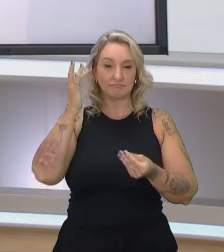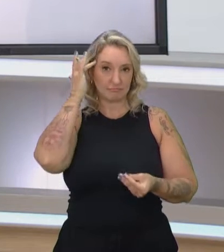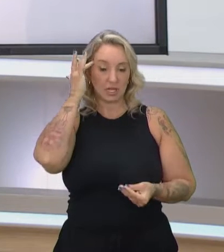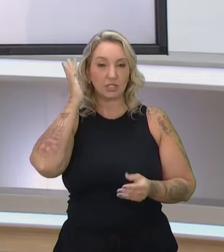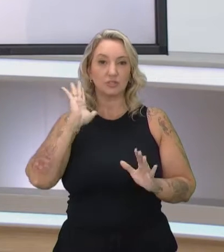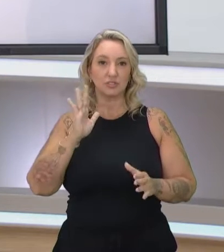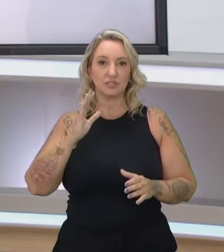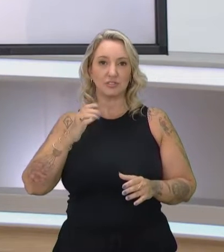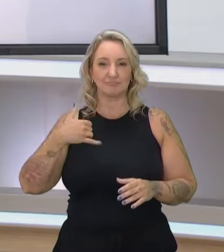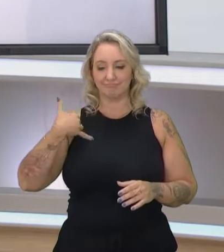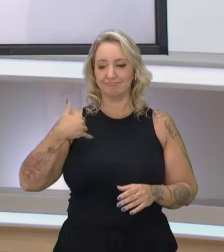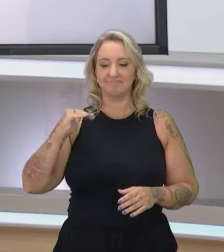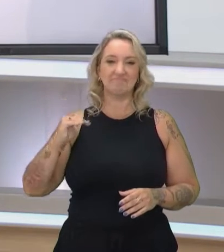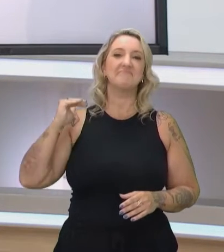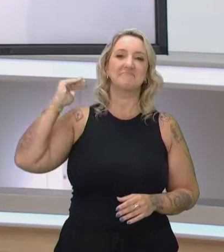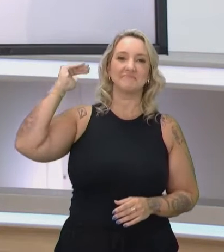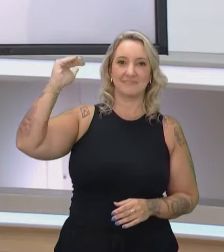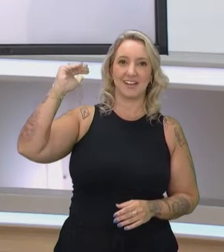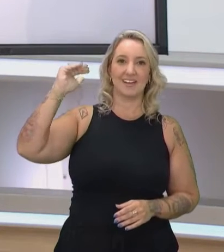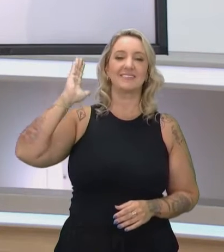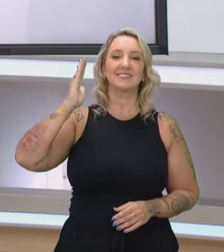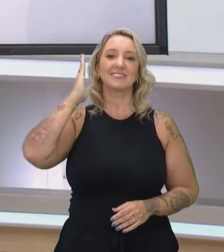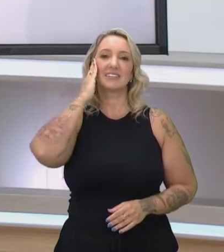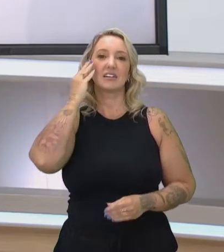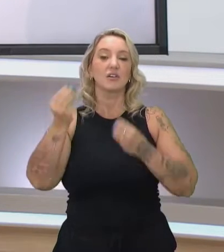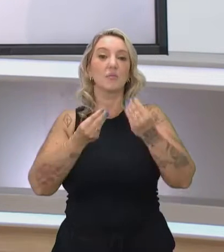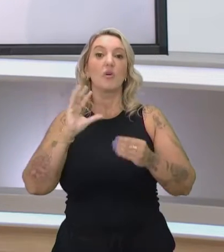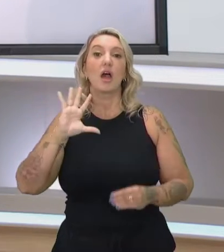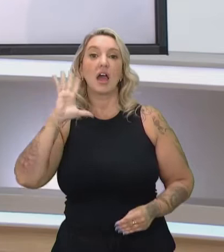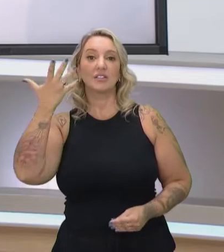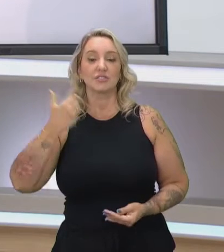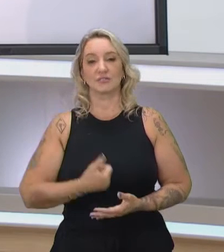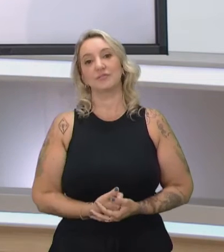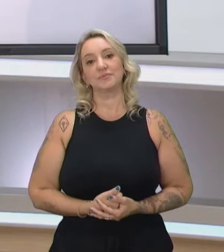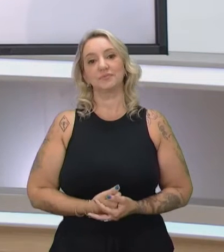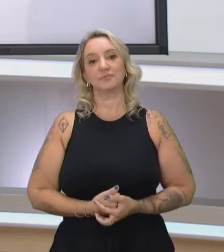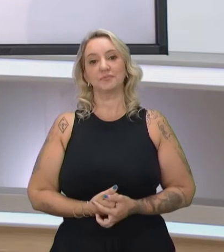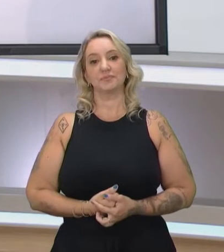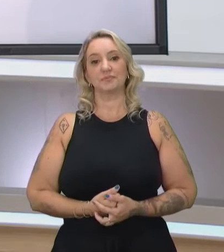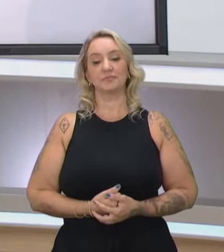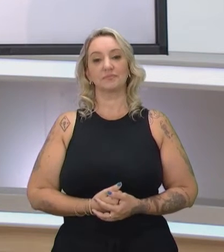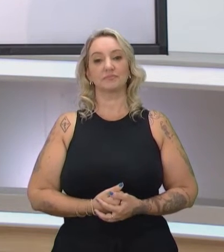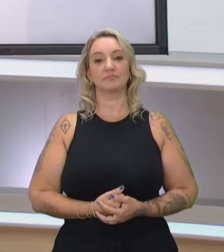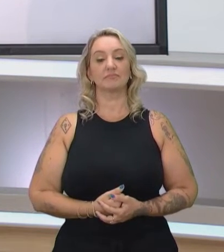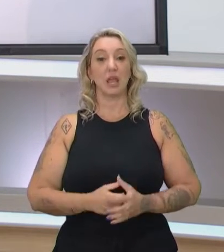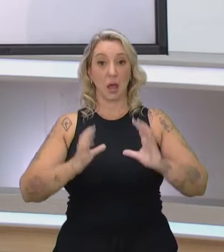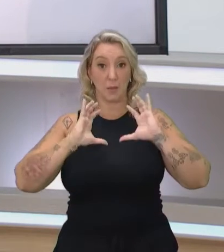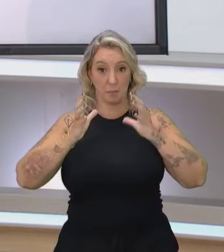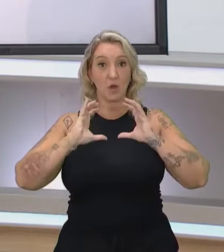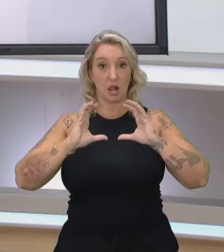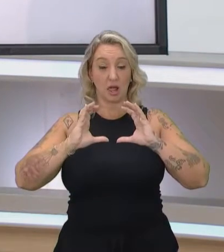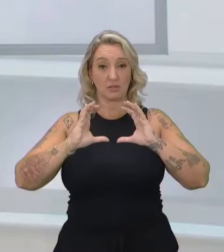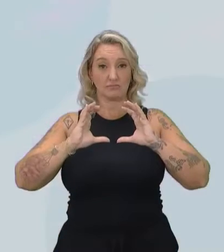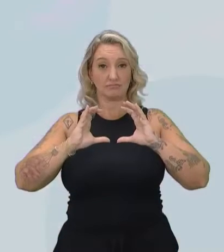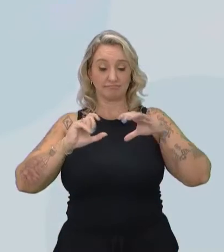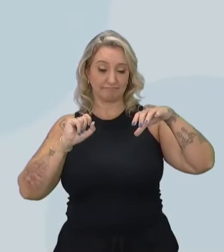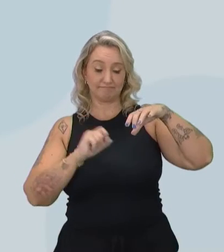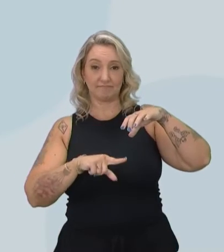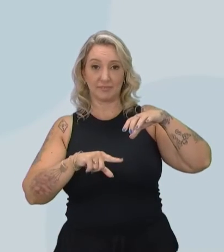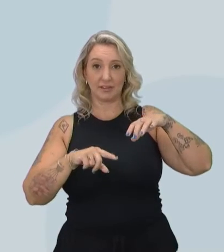com mais idade, a gente vai refletir como que a gente vai resolver ele. Então, vamos lá, ó. Uma bola de futsal